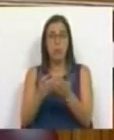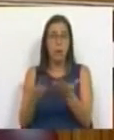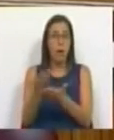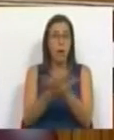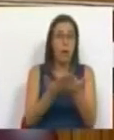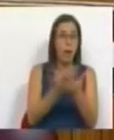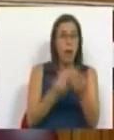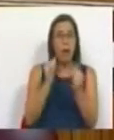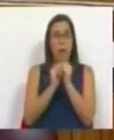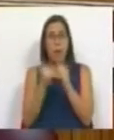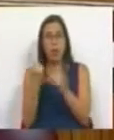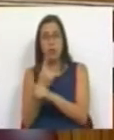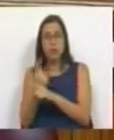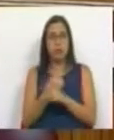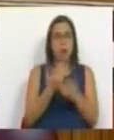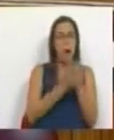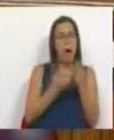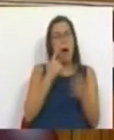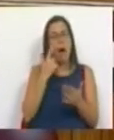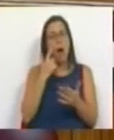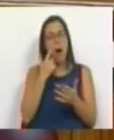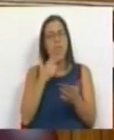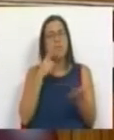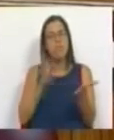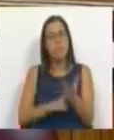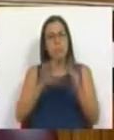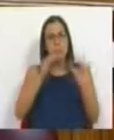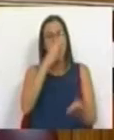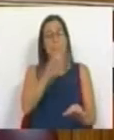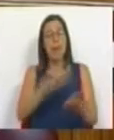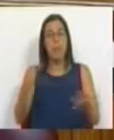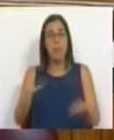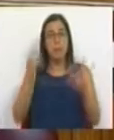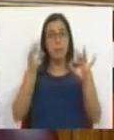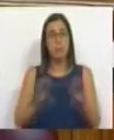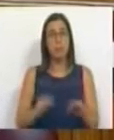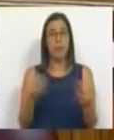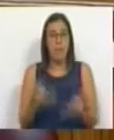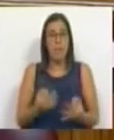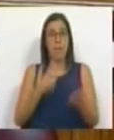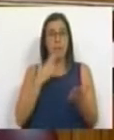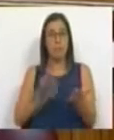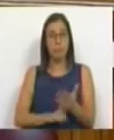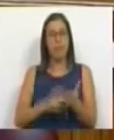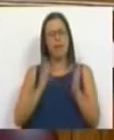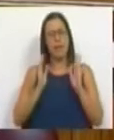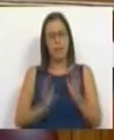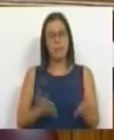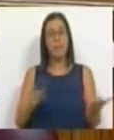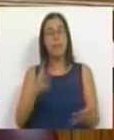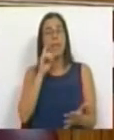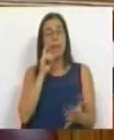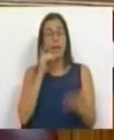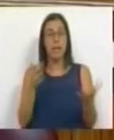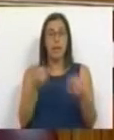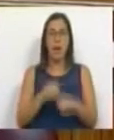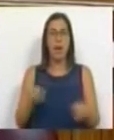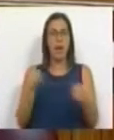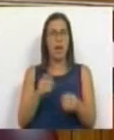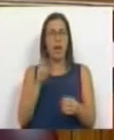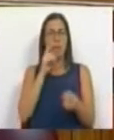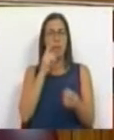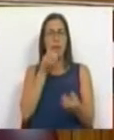mecanismos burocráticos de apoio possam ser efetivos e, nos casos aqui, efetivamente o são. E, portanto, é necessário garantir que ninguém